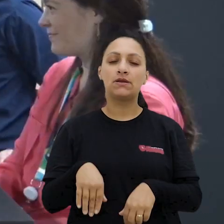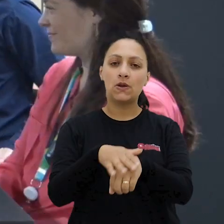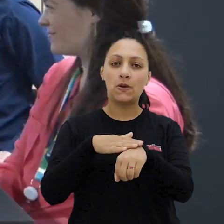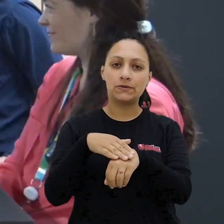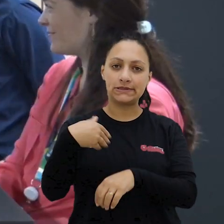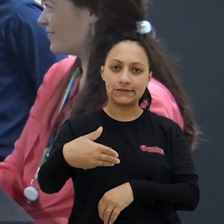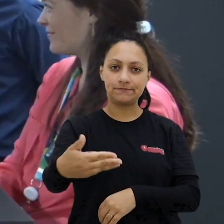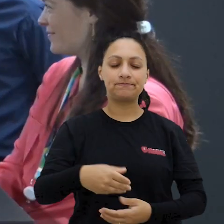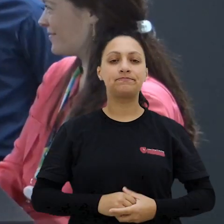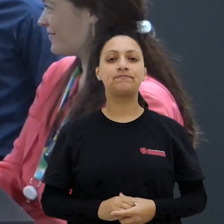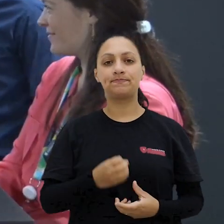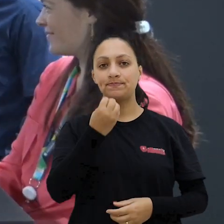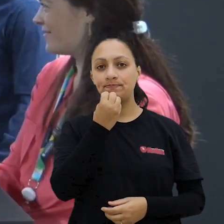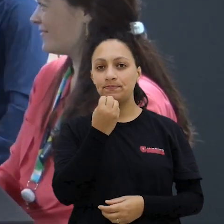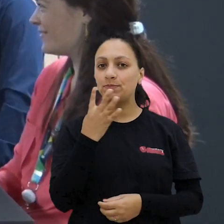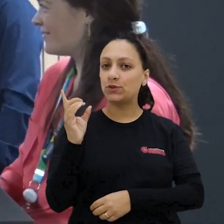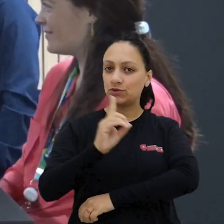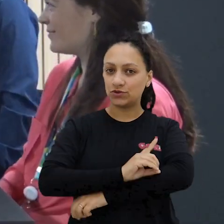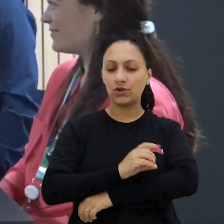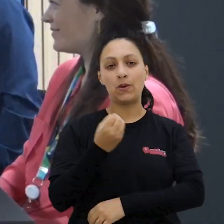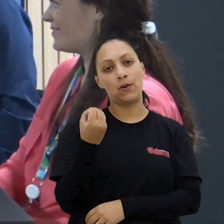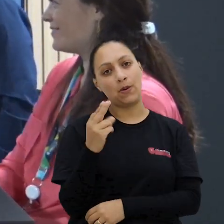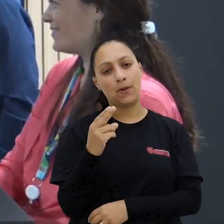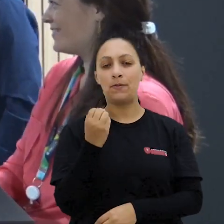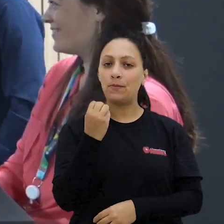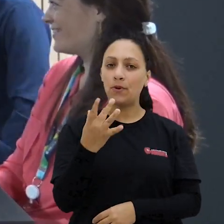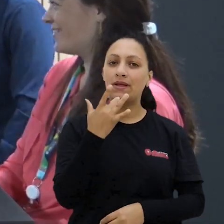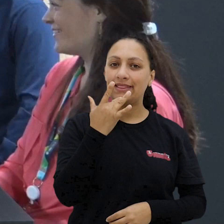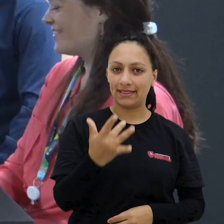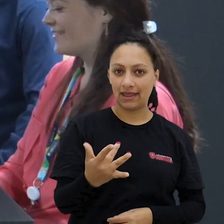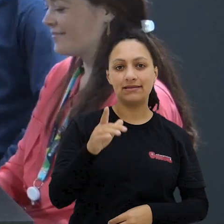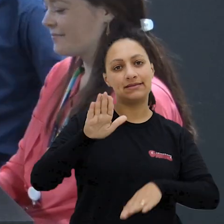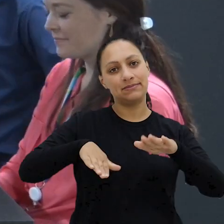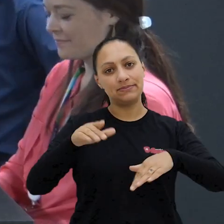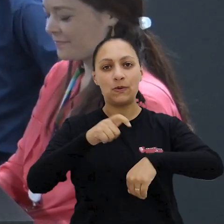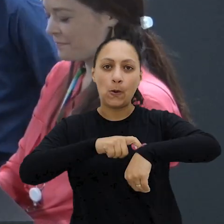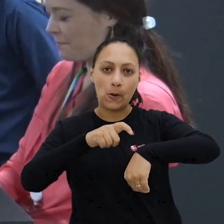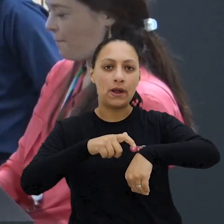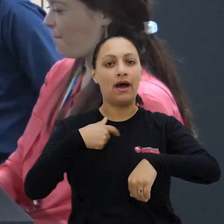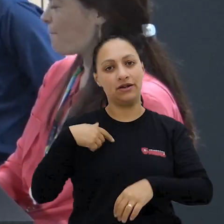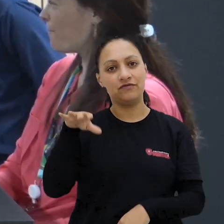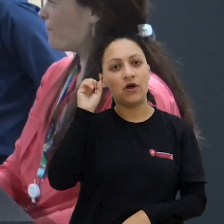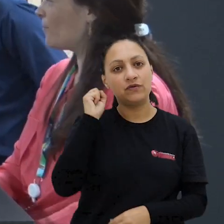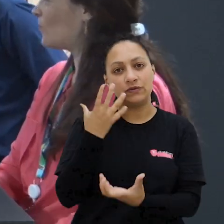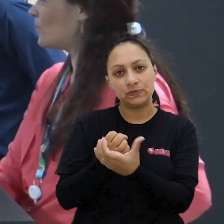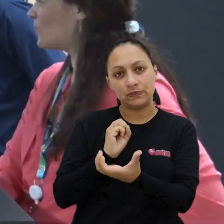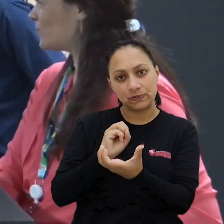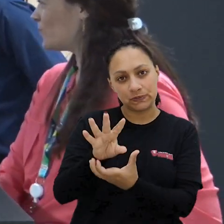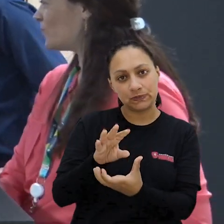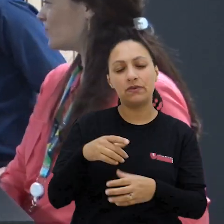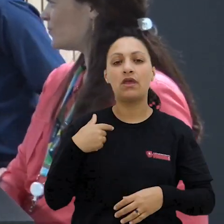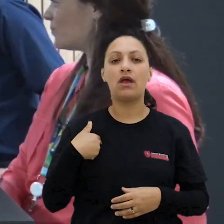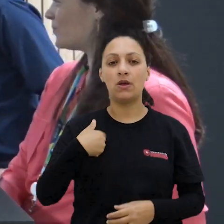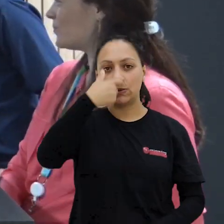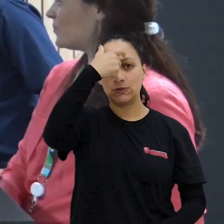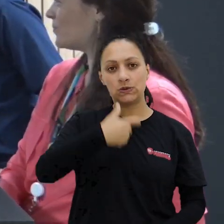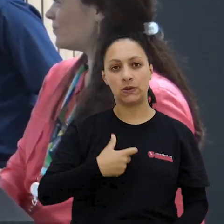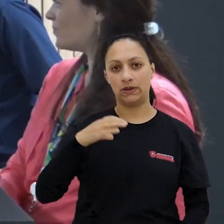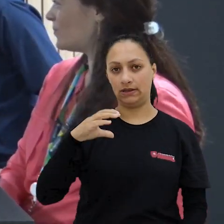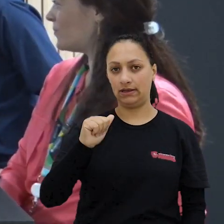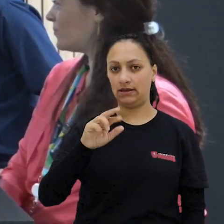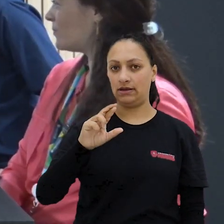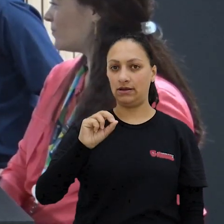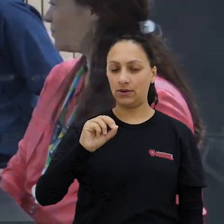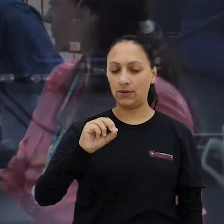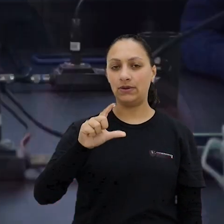aqui. Bom dia, pessoal, ou boa tarde, dependendo do horário que tu vai estar ouvindo ou vendo o podcast. Eu sou a Carolina